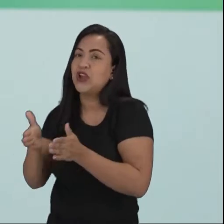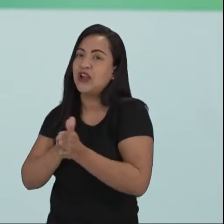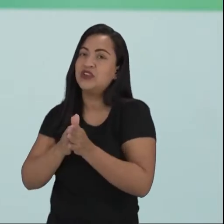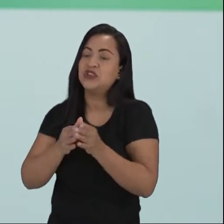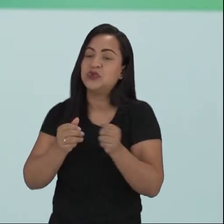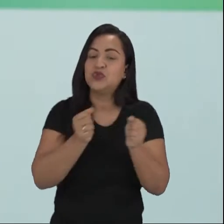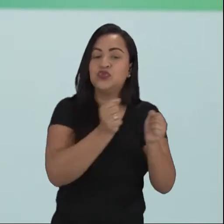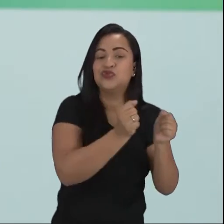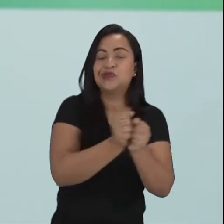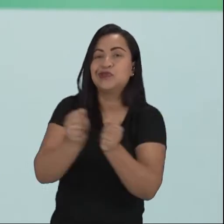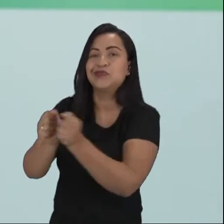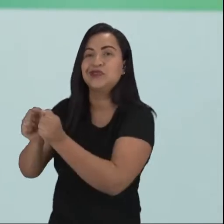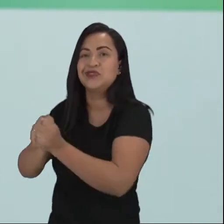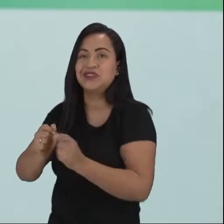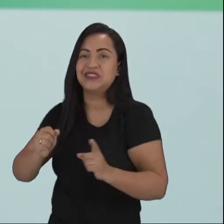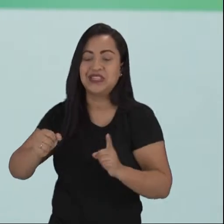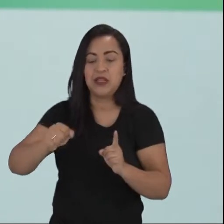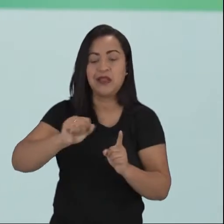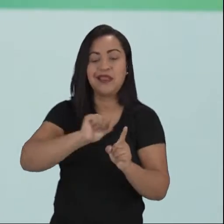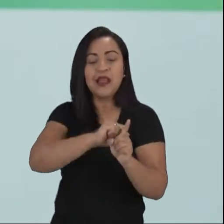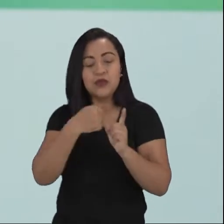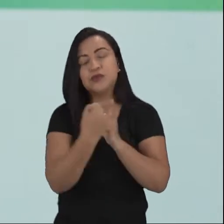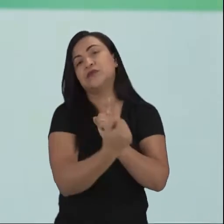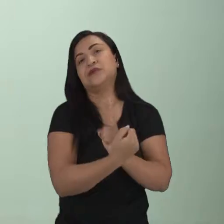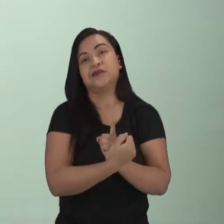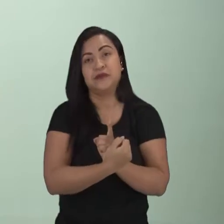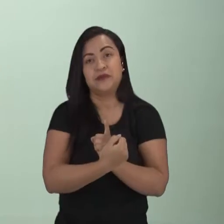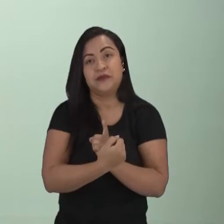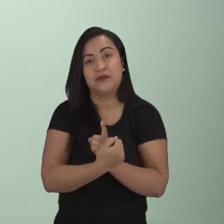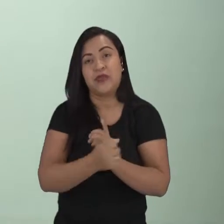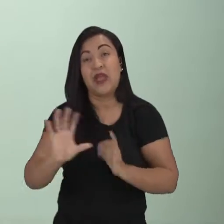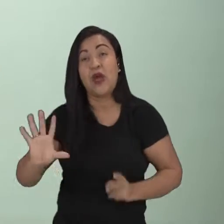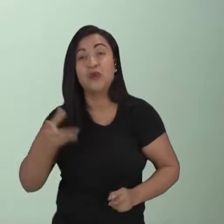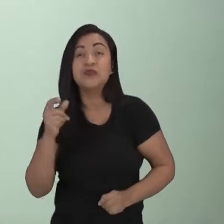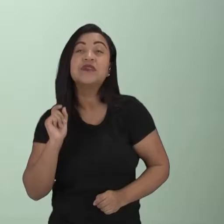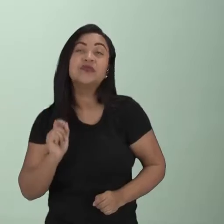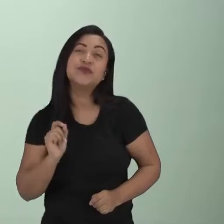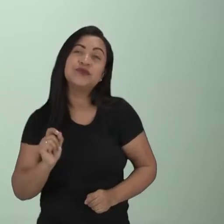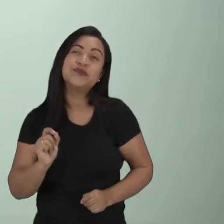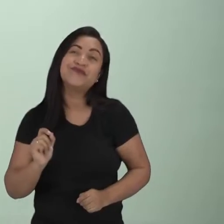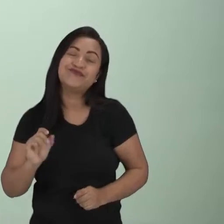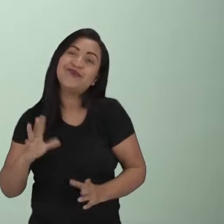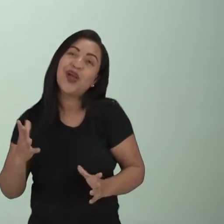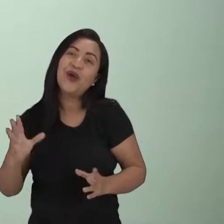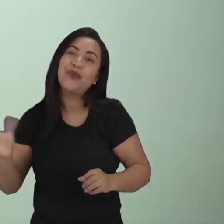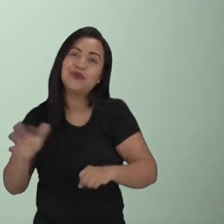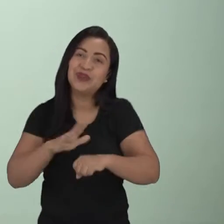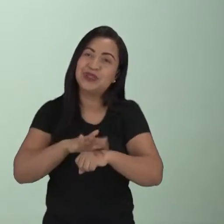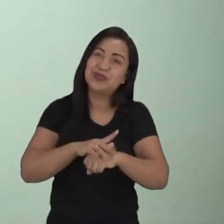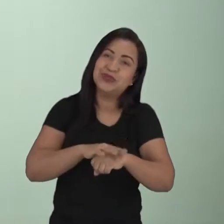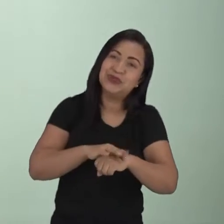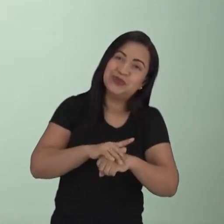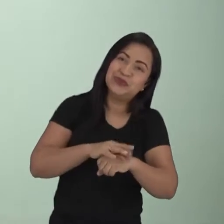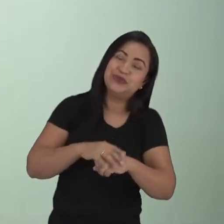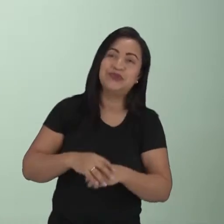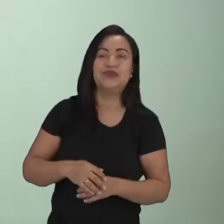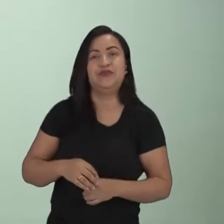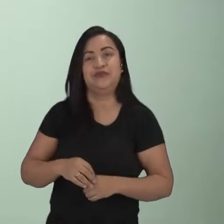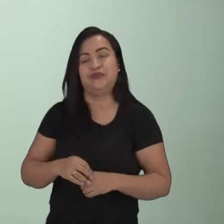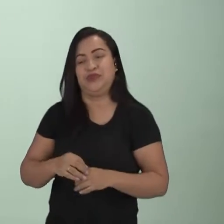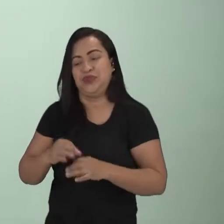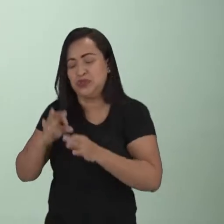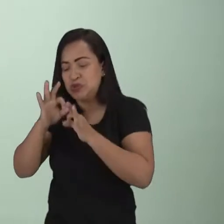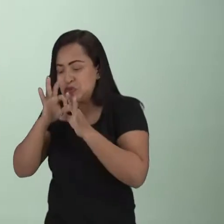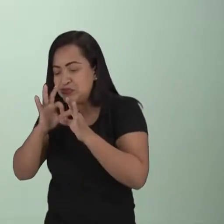vão acontecendo em nossa sociedade. Isso faz com que ocorra esse tipo de situação. Pestes, doenças, bactérias,